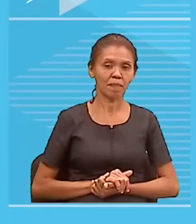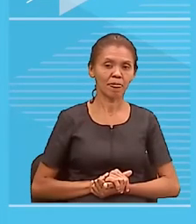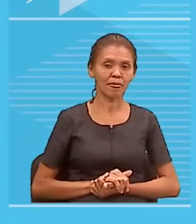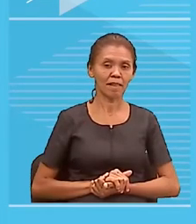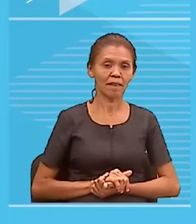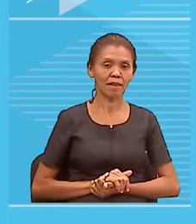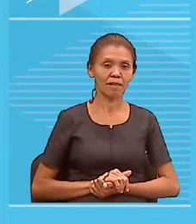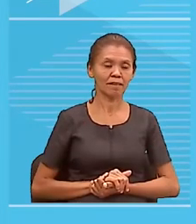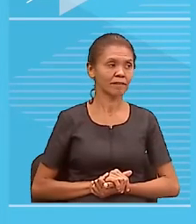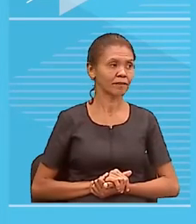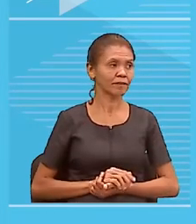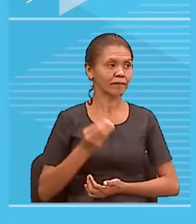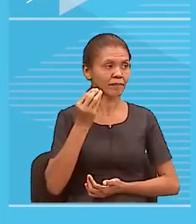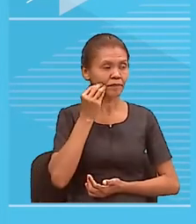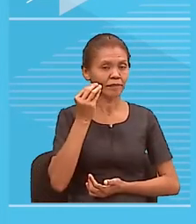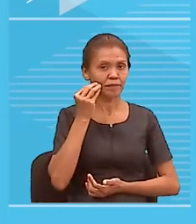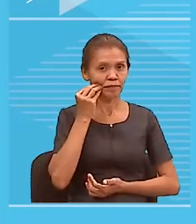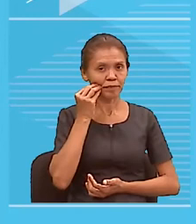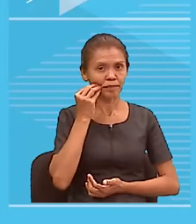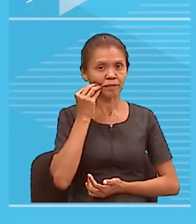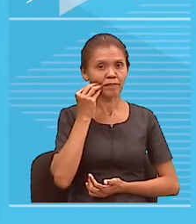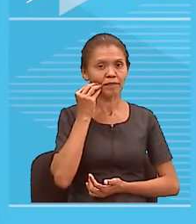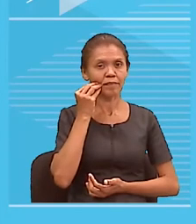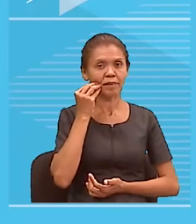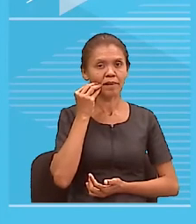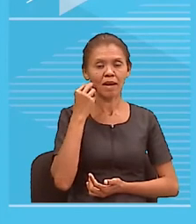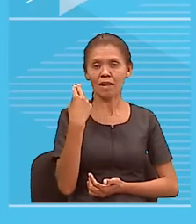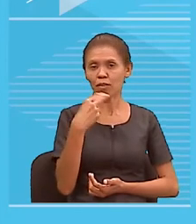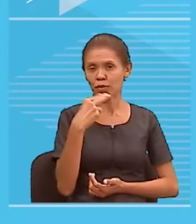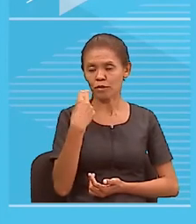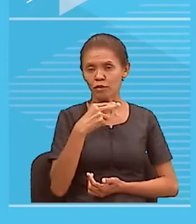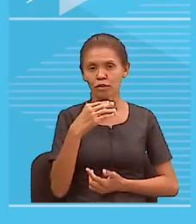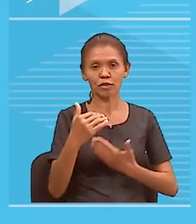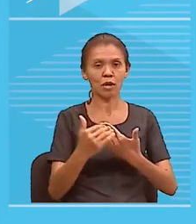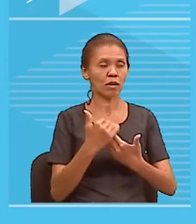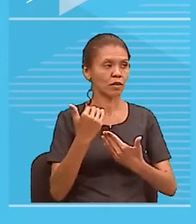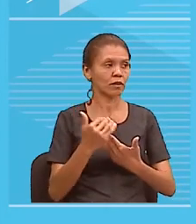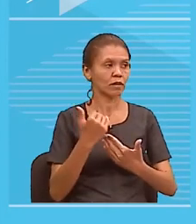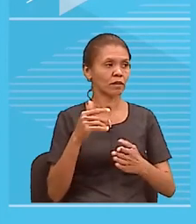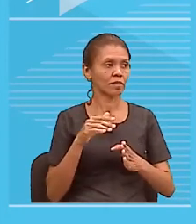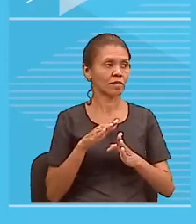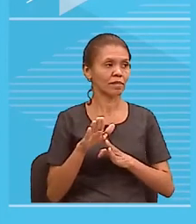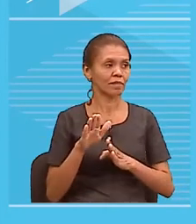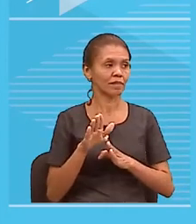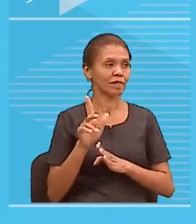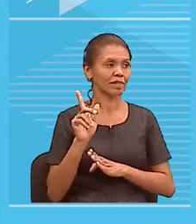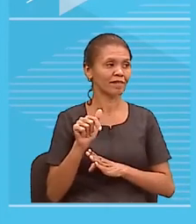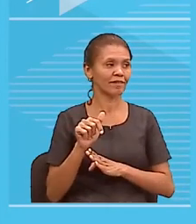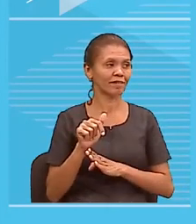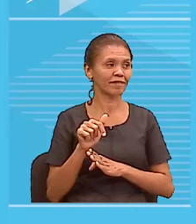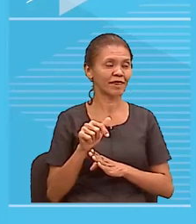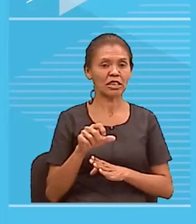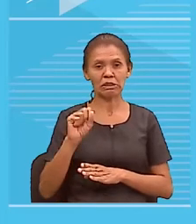Adriana eu até tento a nutricionista orientou mas eu não consigo a adoçar suco e café com Mel